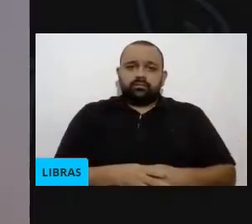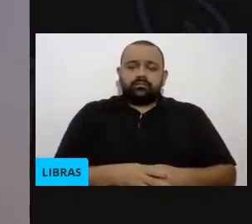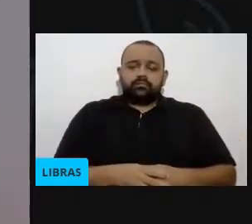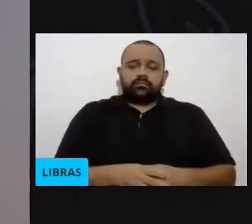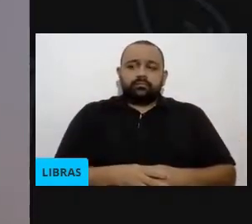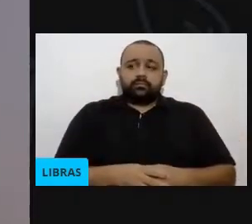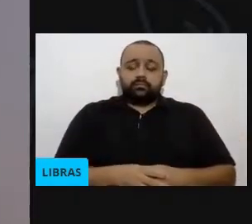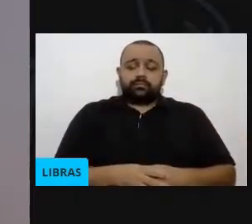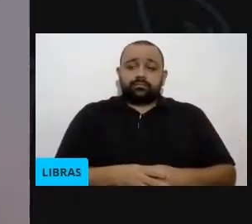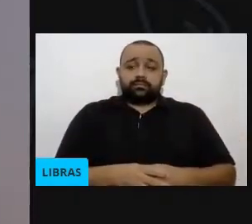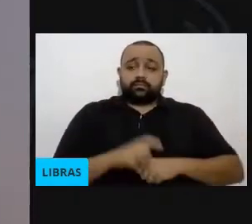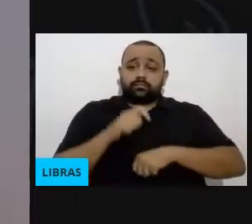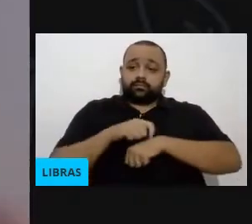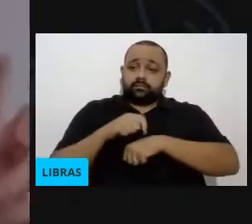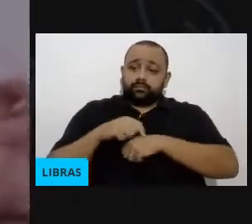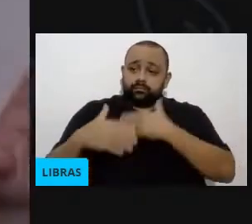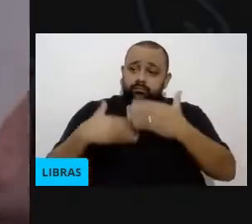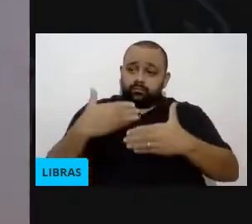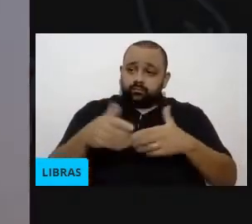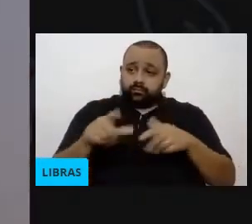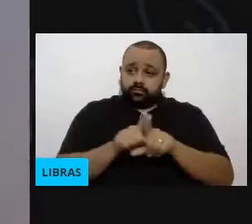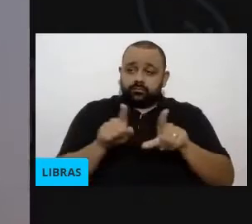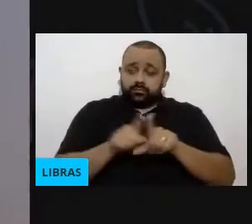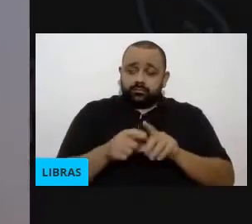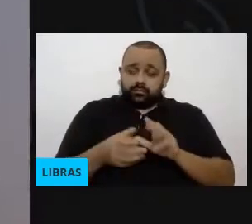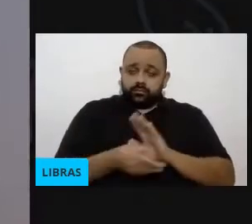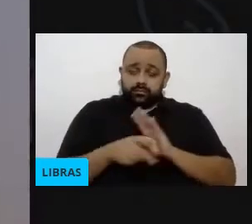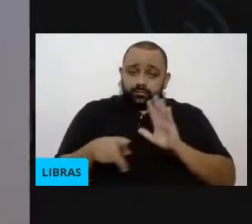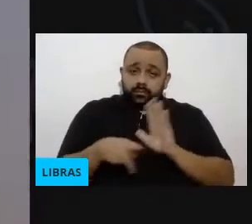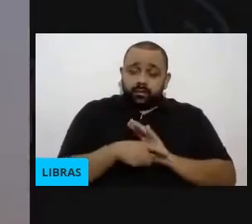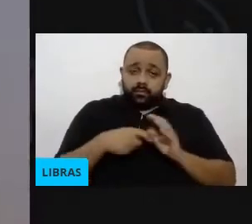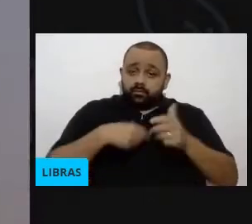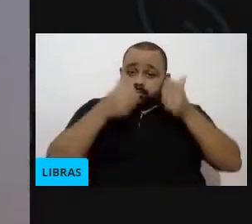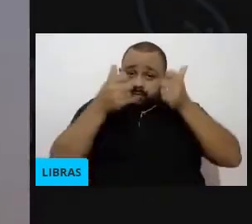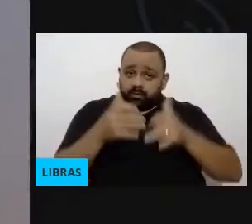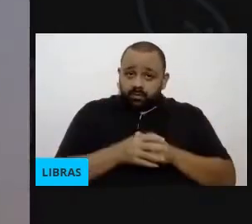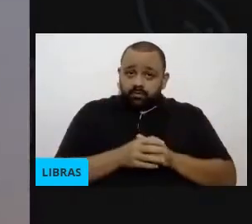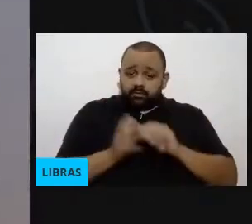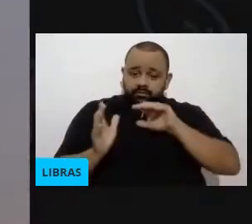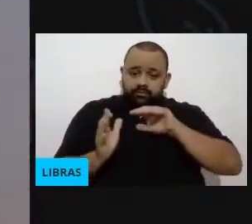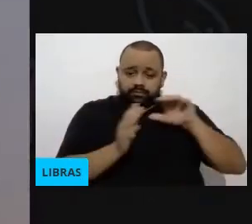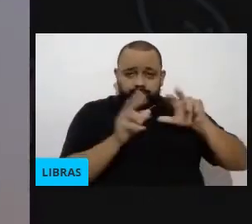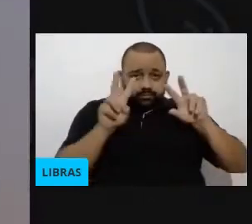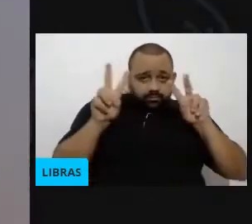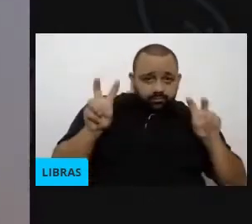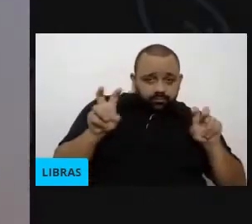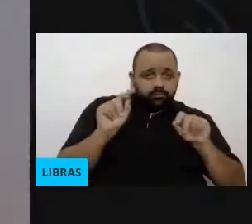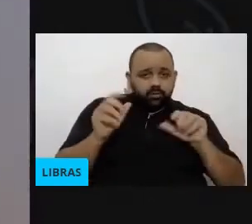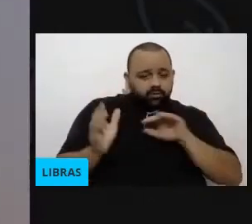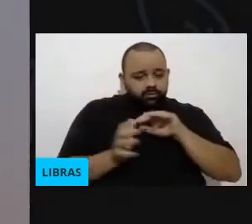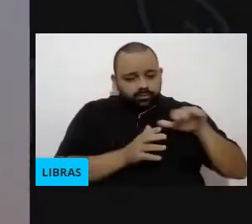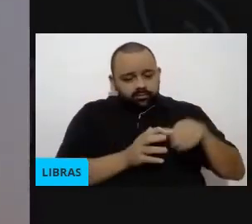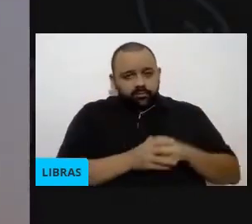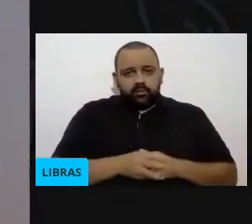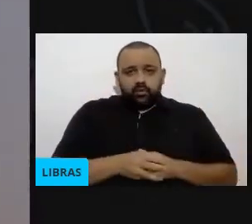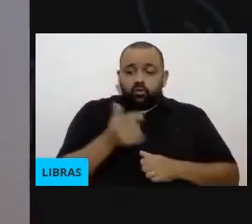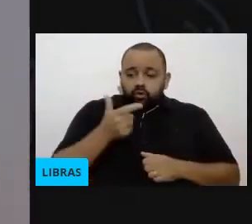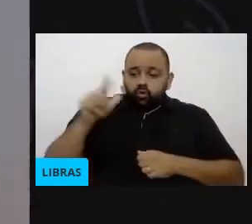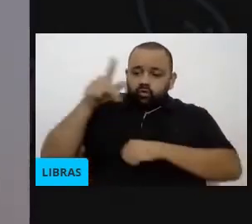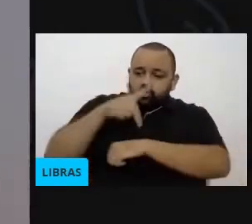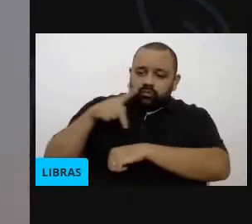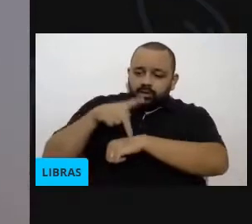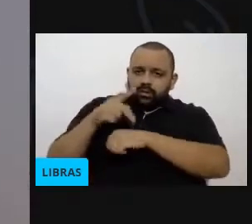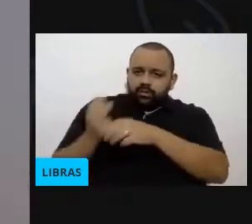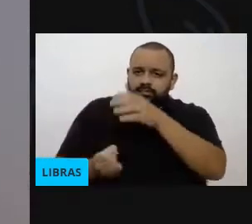Depois de um determinado tempo, aliás, vou fazer um parênteses para dizer que outros países se criou muito plataformas